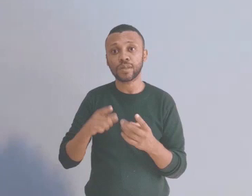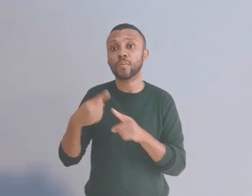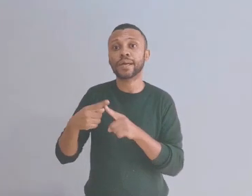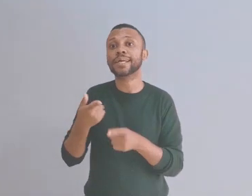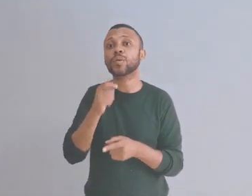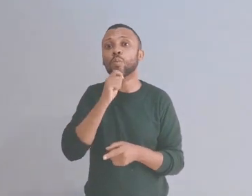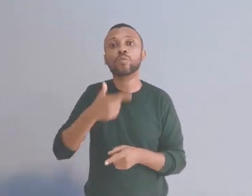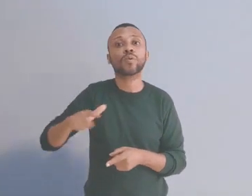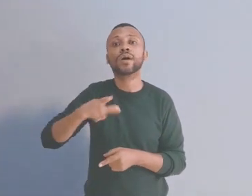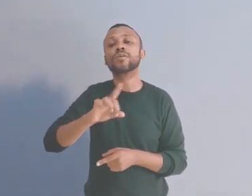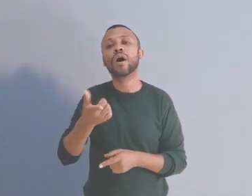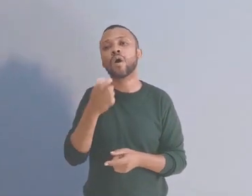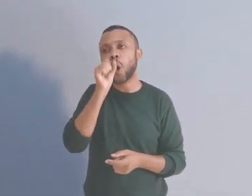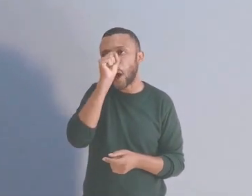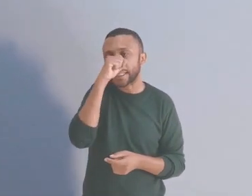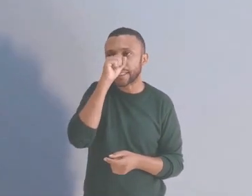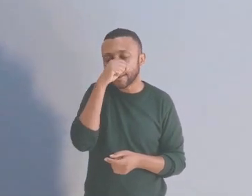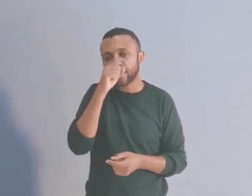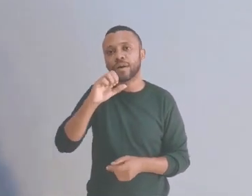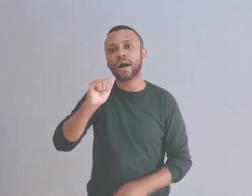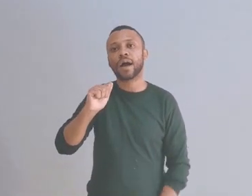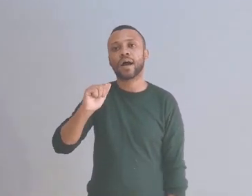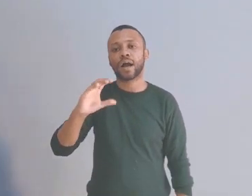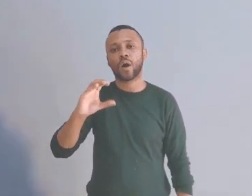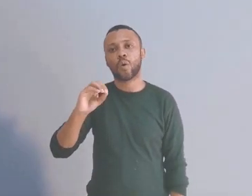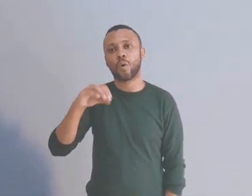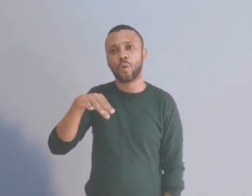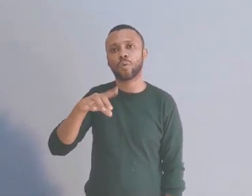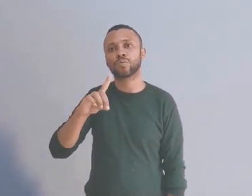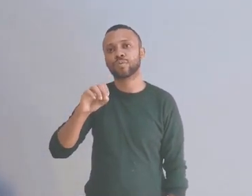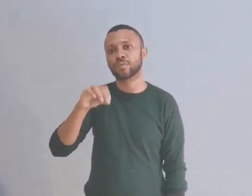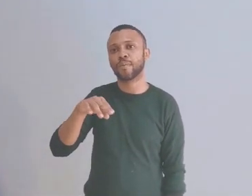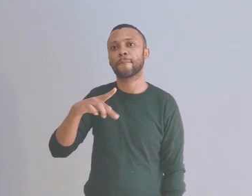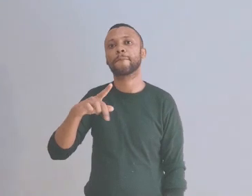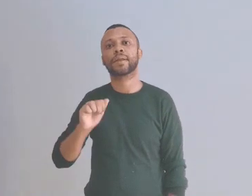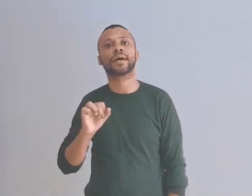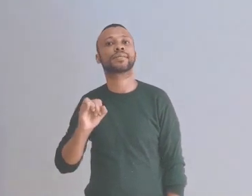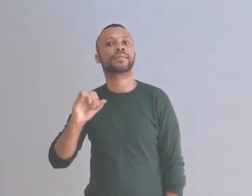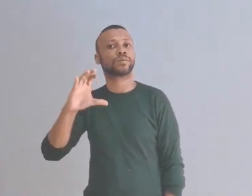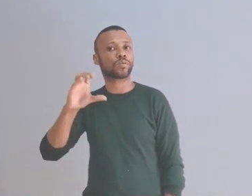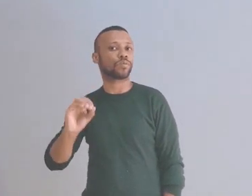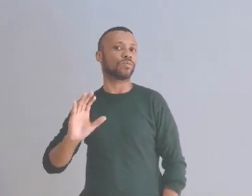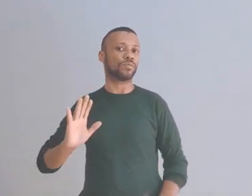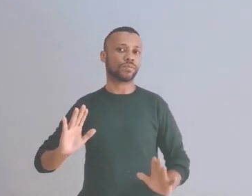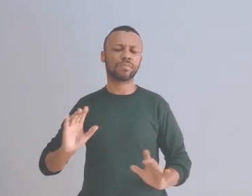nanismo acondroplásico. Lá temos nanismo hipoacondroplásico, temos as baixas estatura. O nanismo